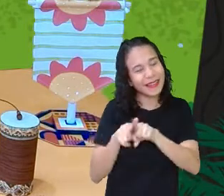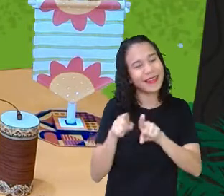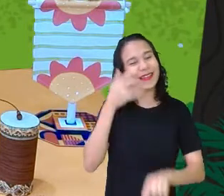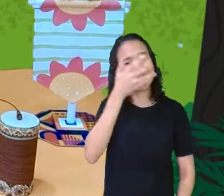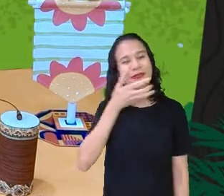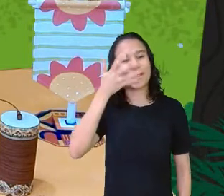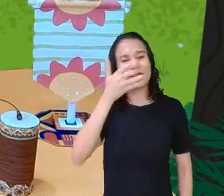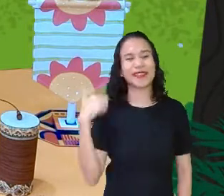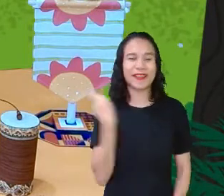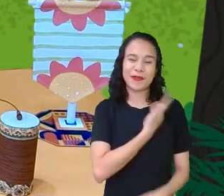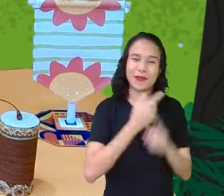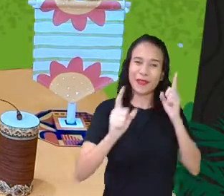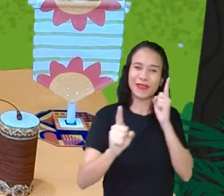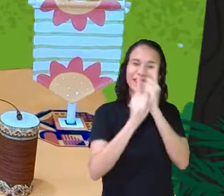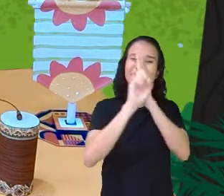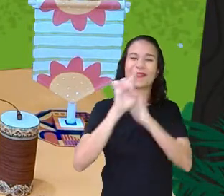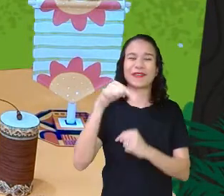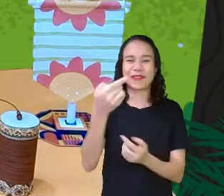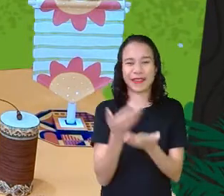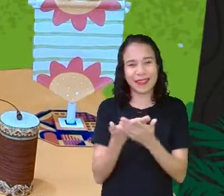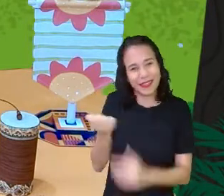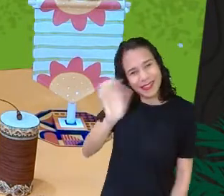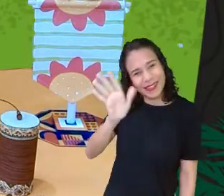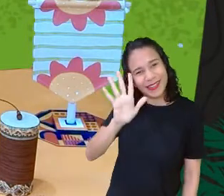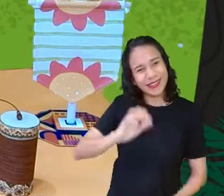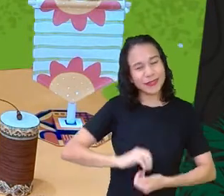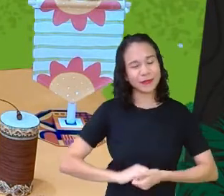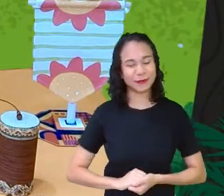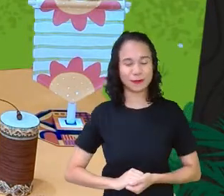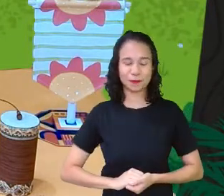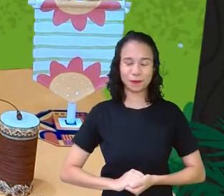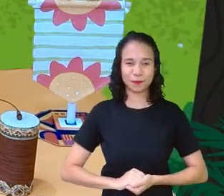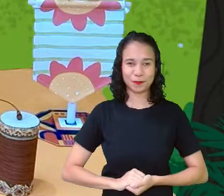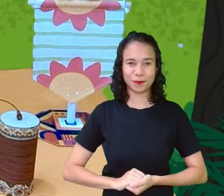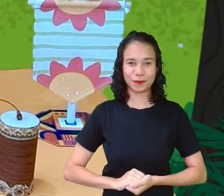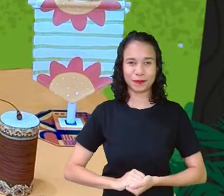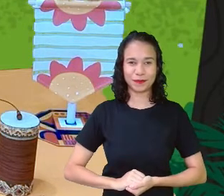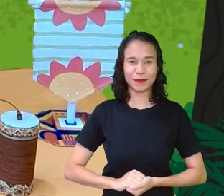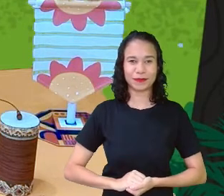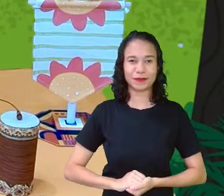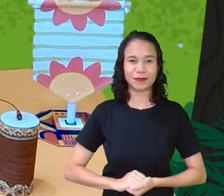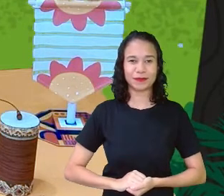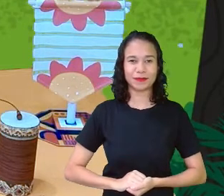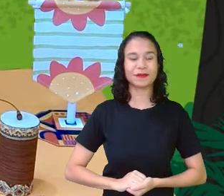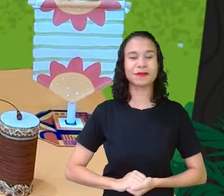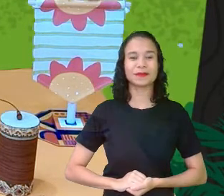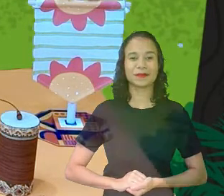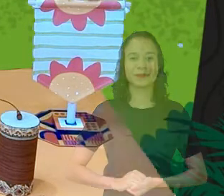e a gente se encontra numa próxima. Tchau, tchau!